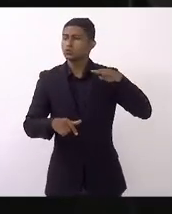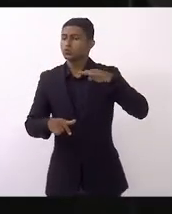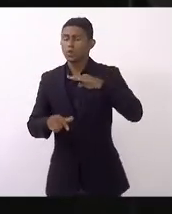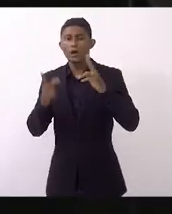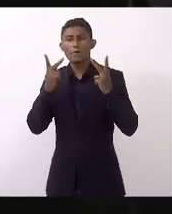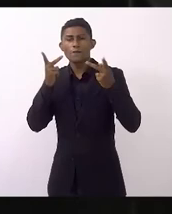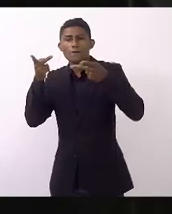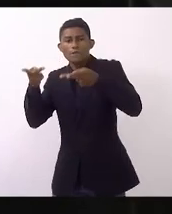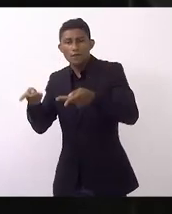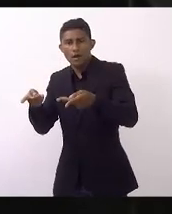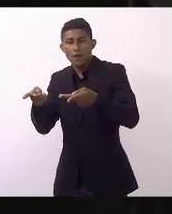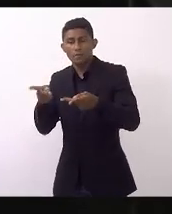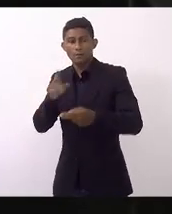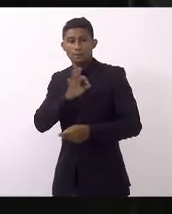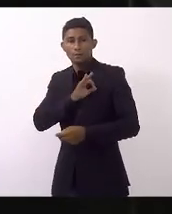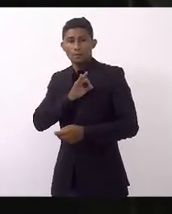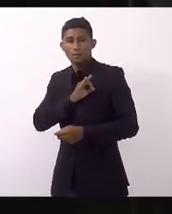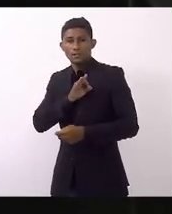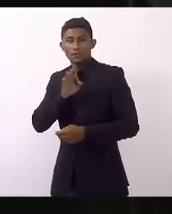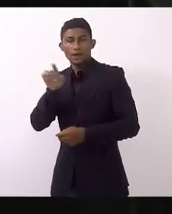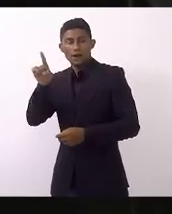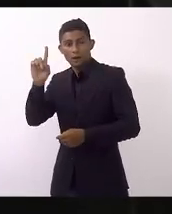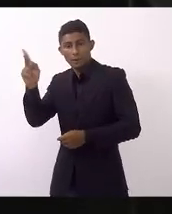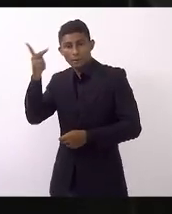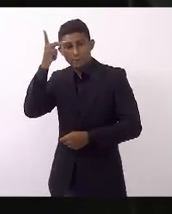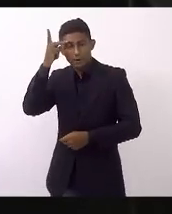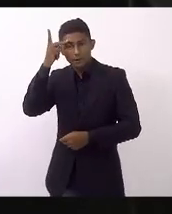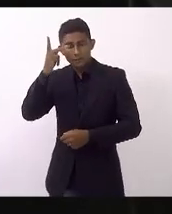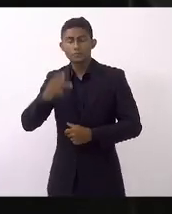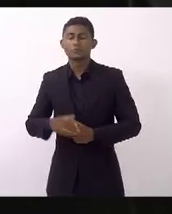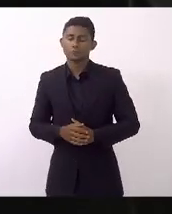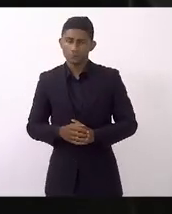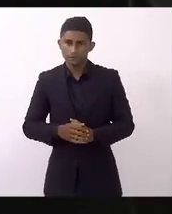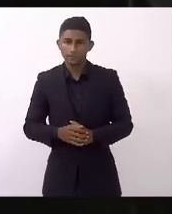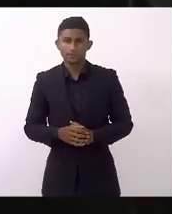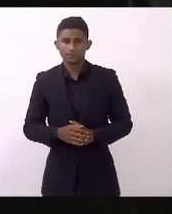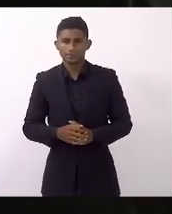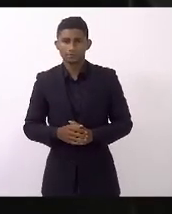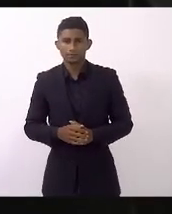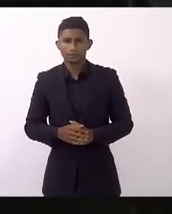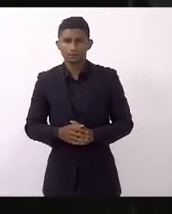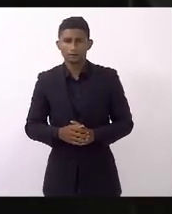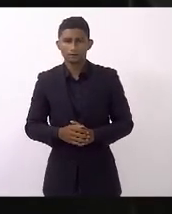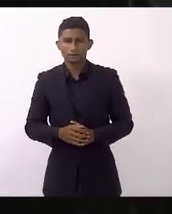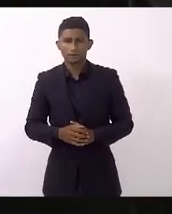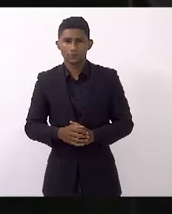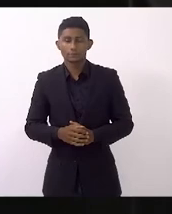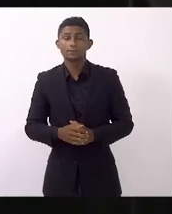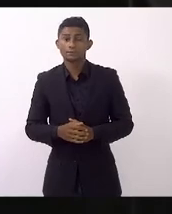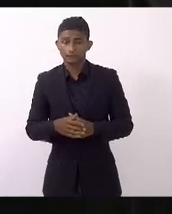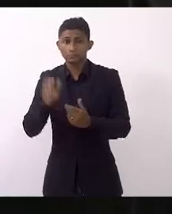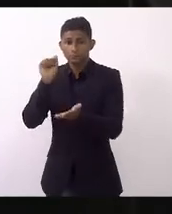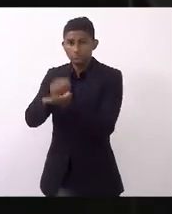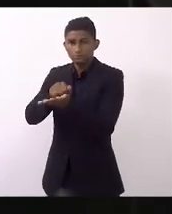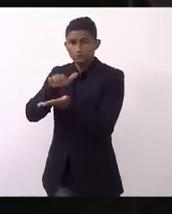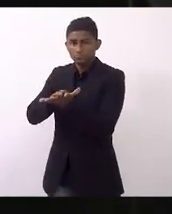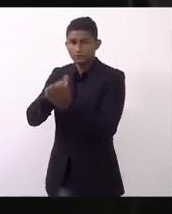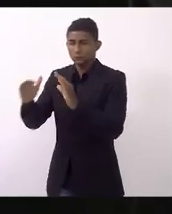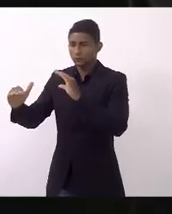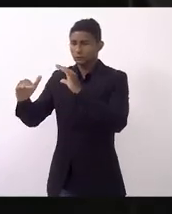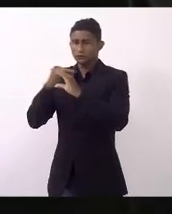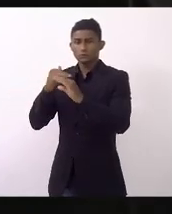do Estado de São Paulo e, segundo a denúncia, foram com